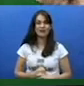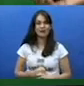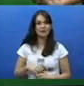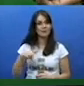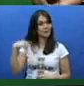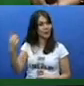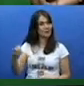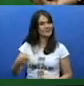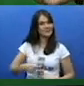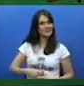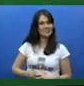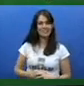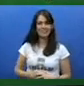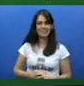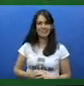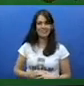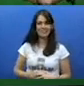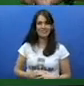passar?